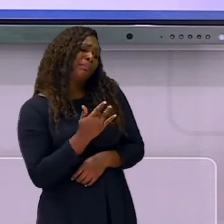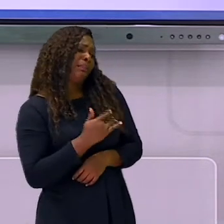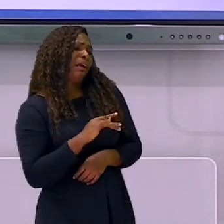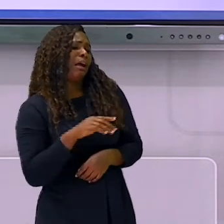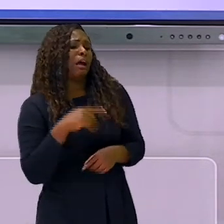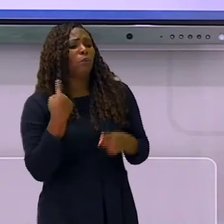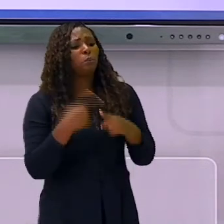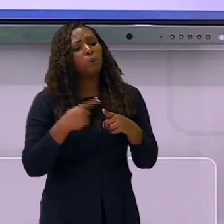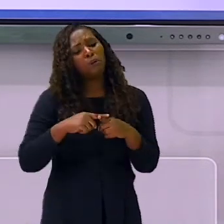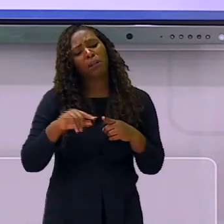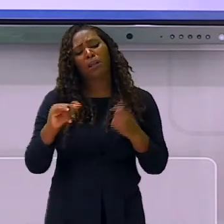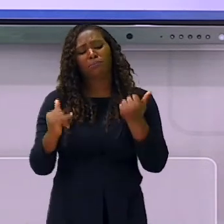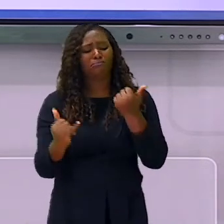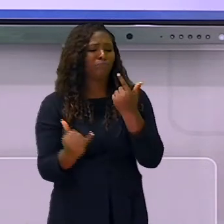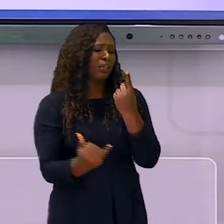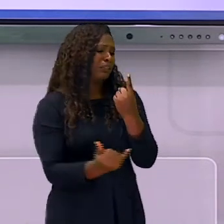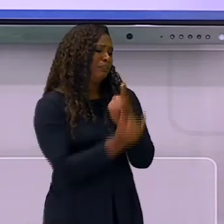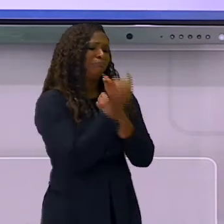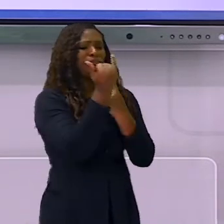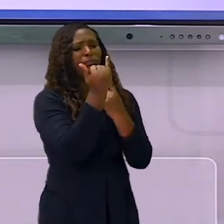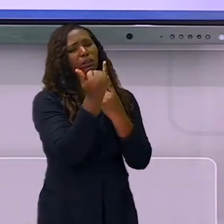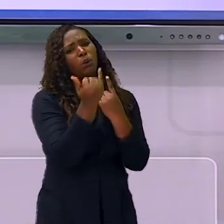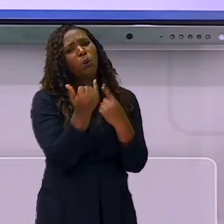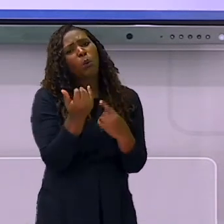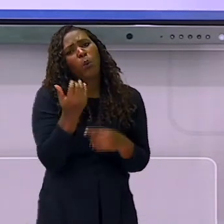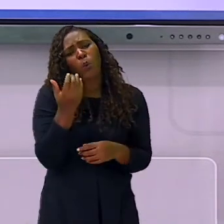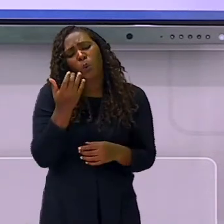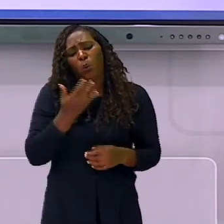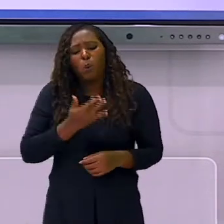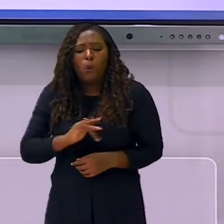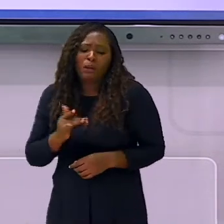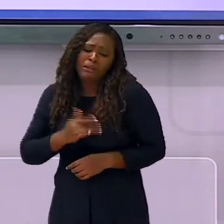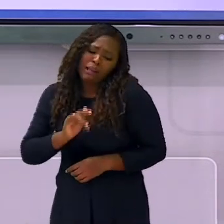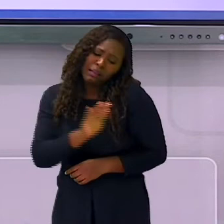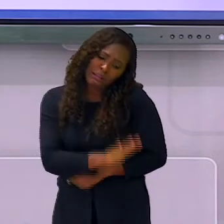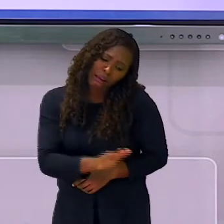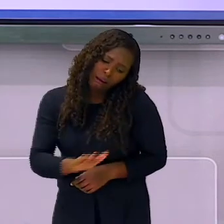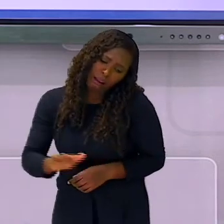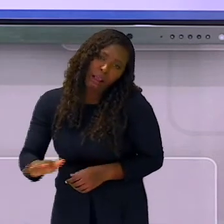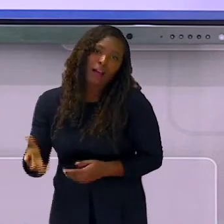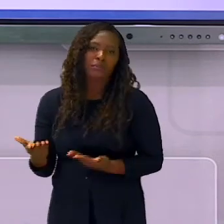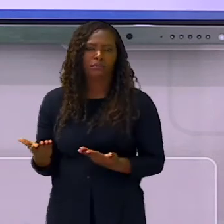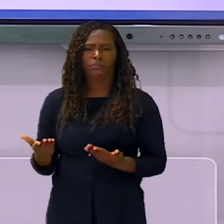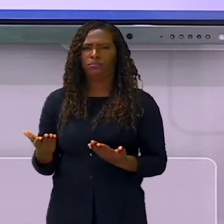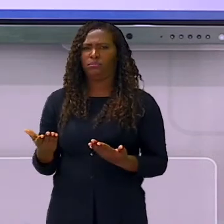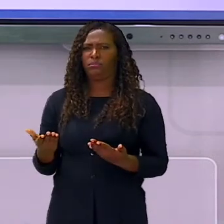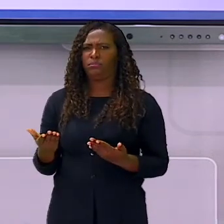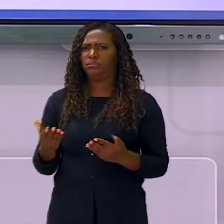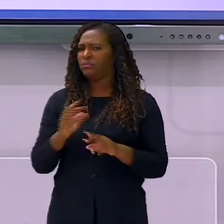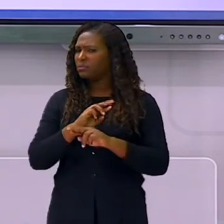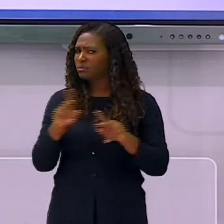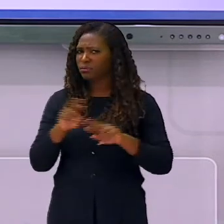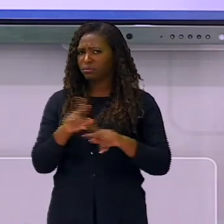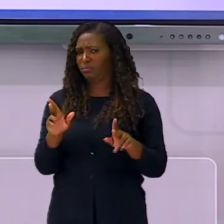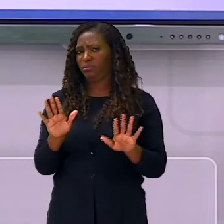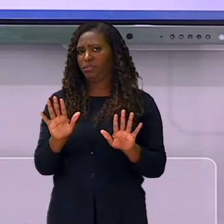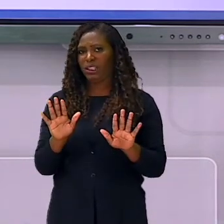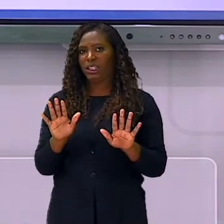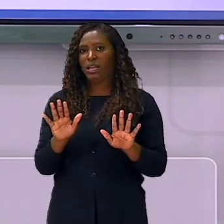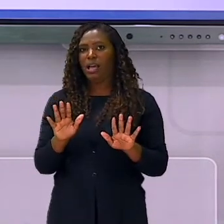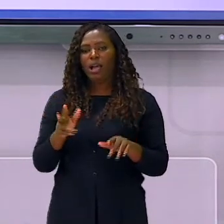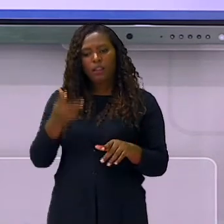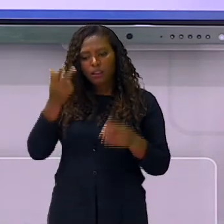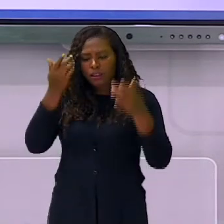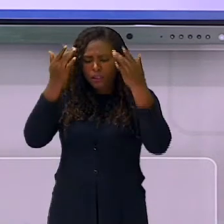com ele? Tadinha dessa criança. Trate-o de forma natural e com respeito, pois ele é